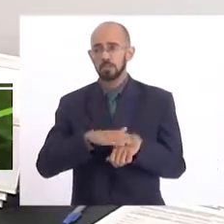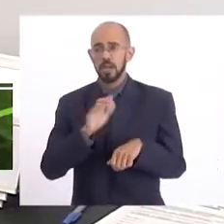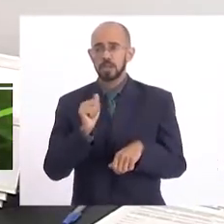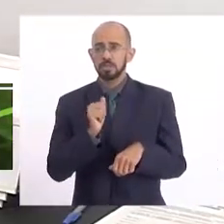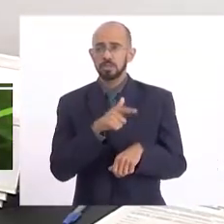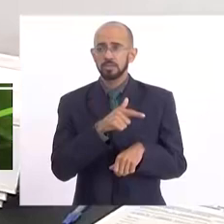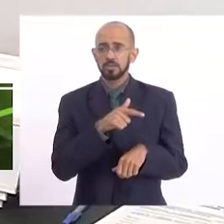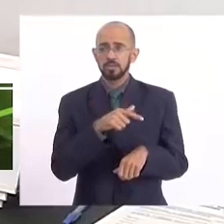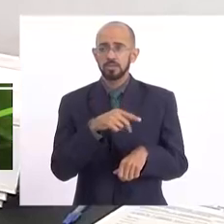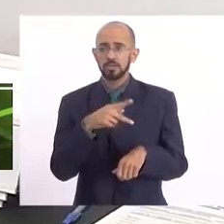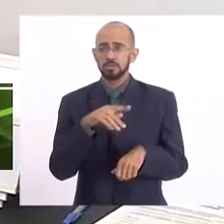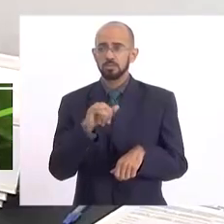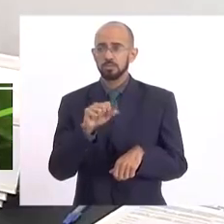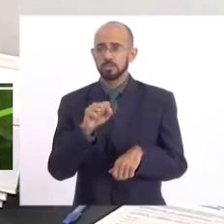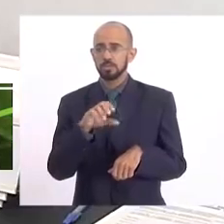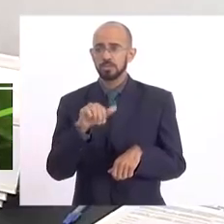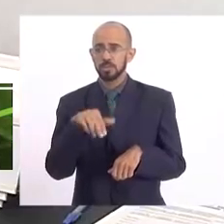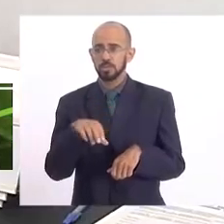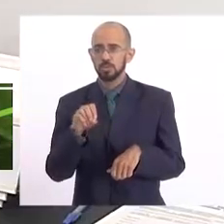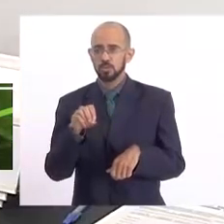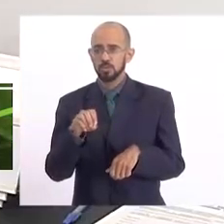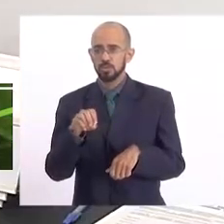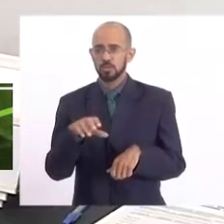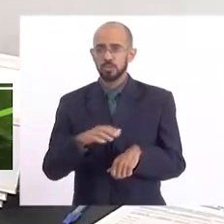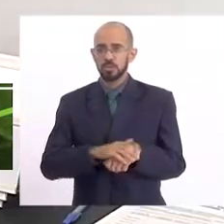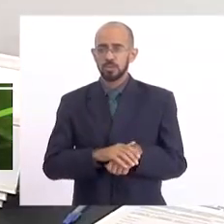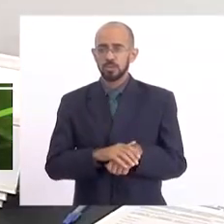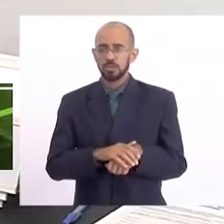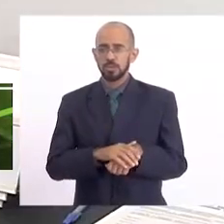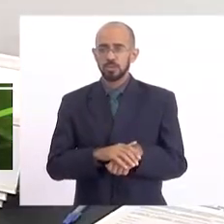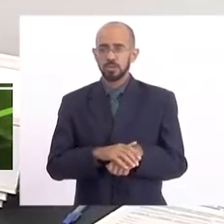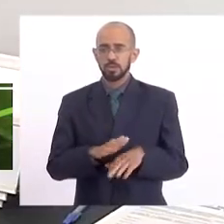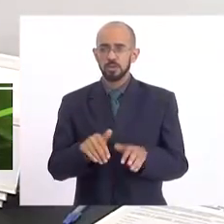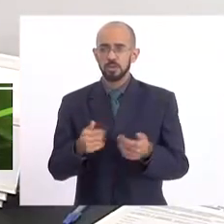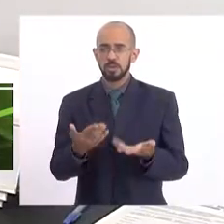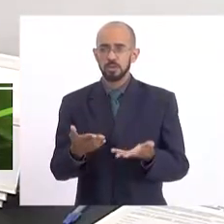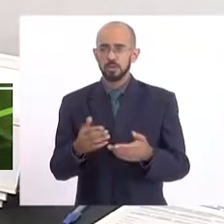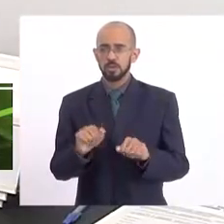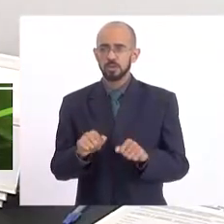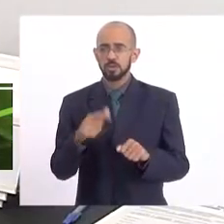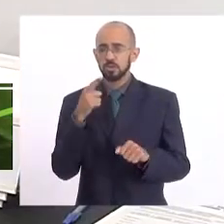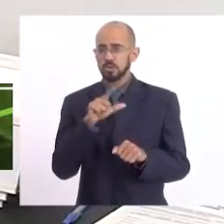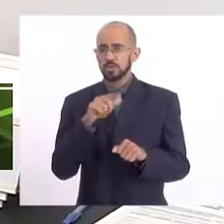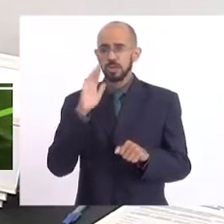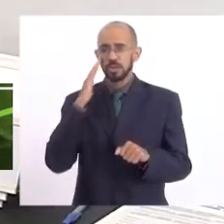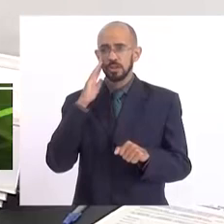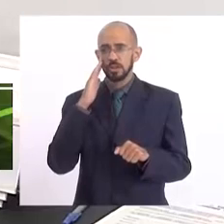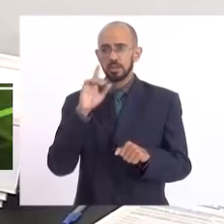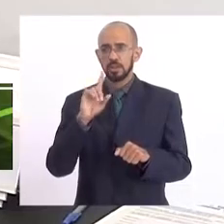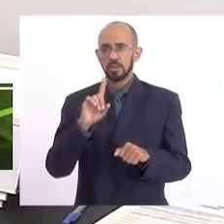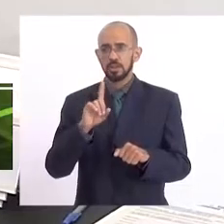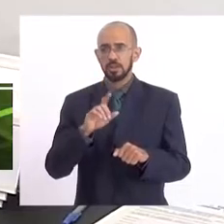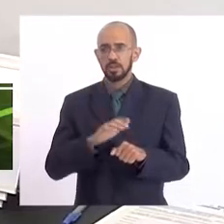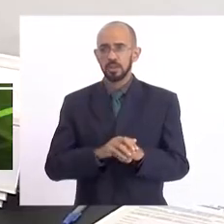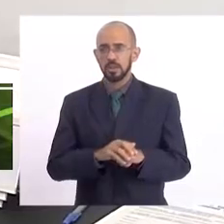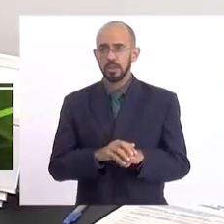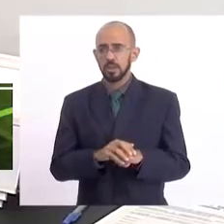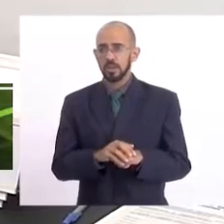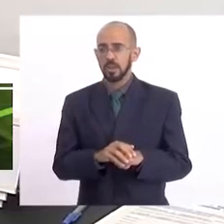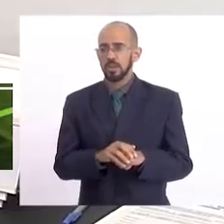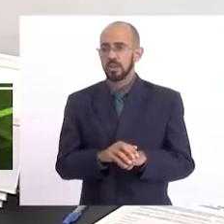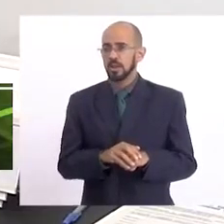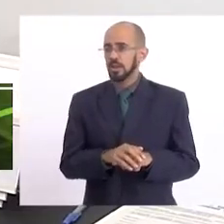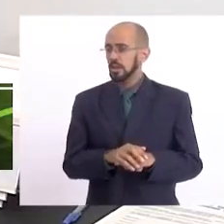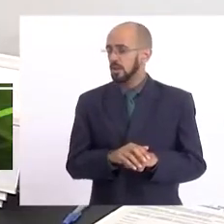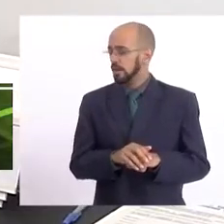o Estado está realmente no eixo novamente. Agora, a gente só não consegue entender a questão das progressões. Claro que isso